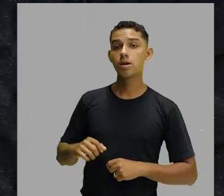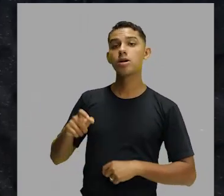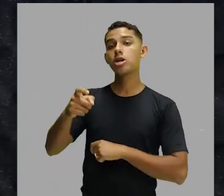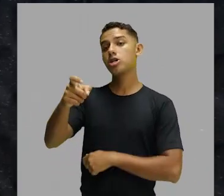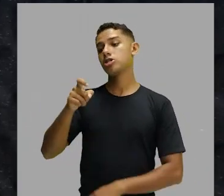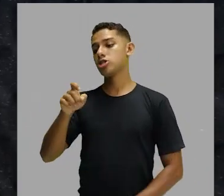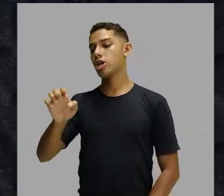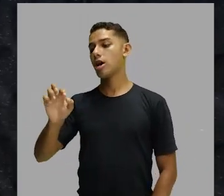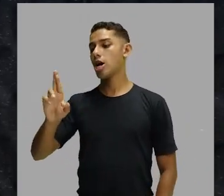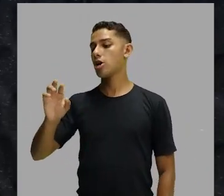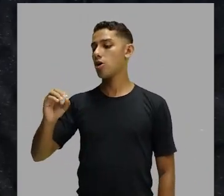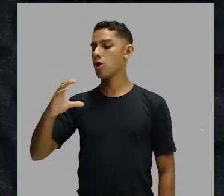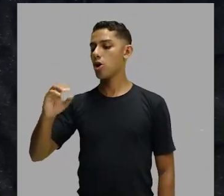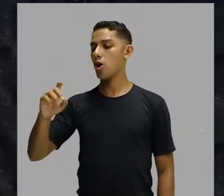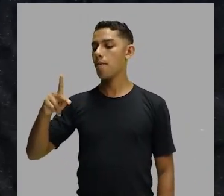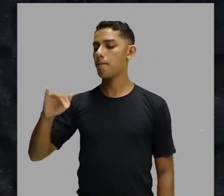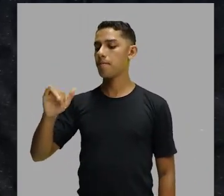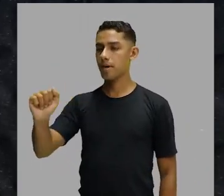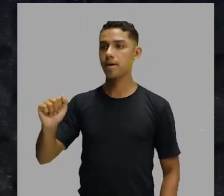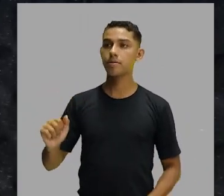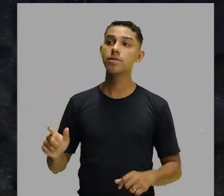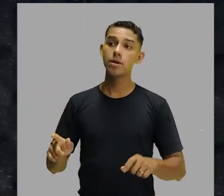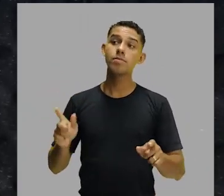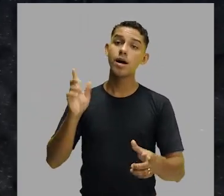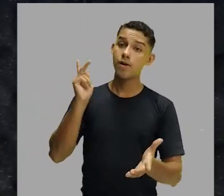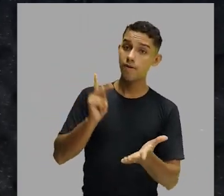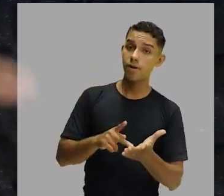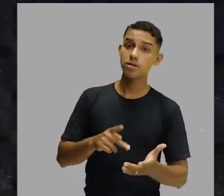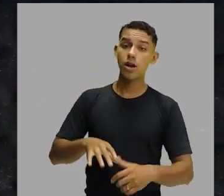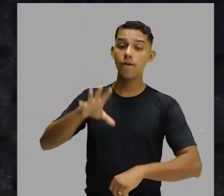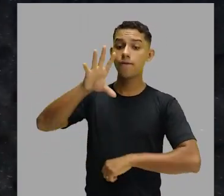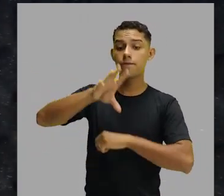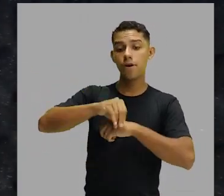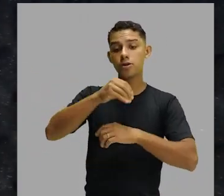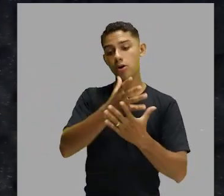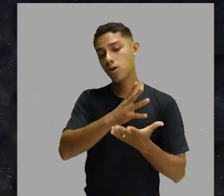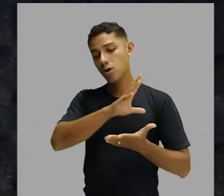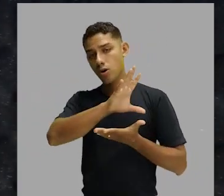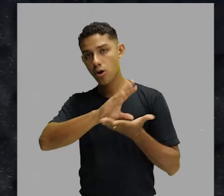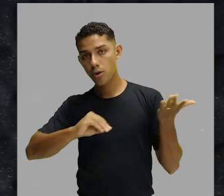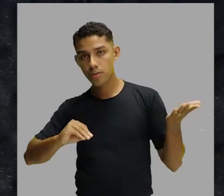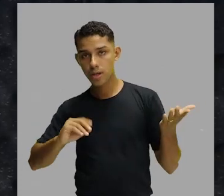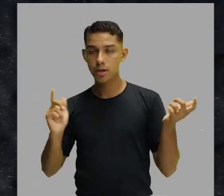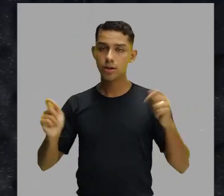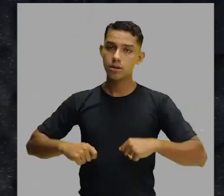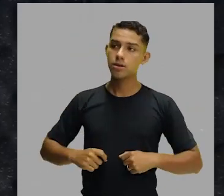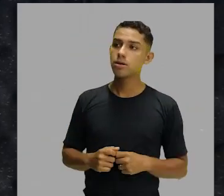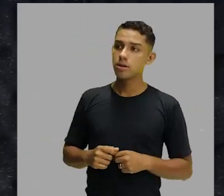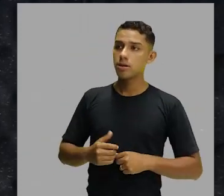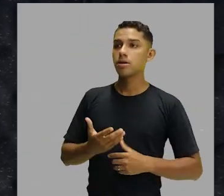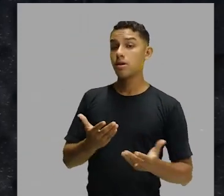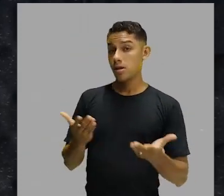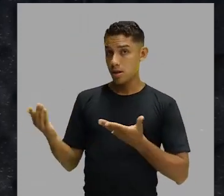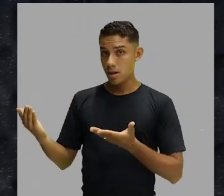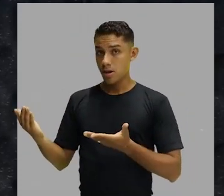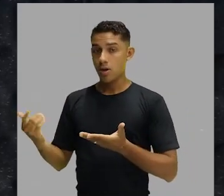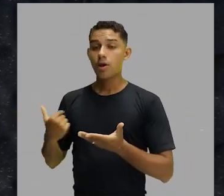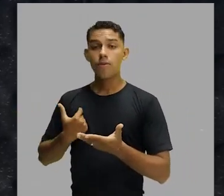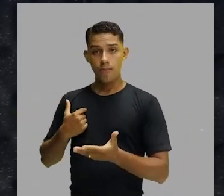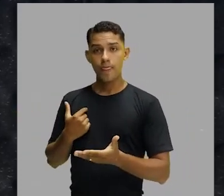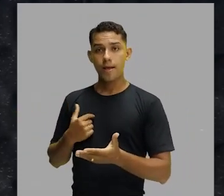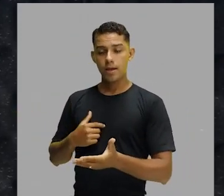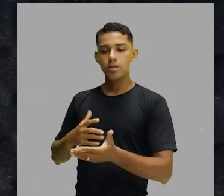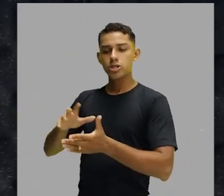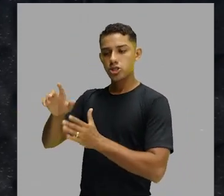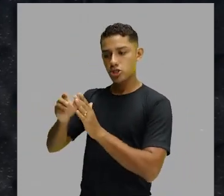xerocopiar. Na verdade, é fotocopiar. Então, aqui, essa máquina era a Xerox da